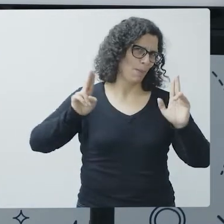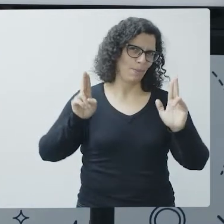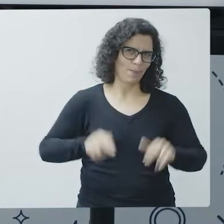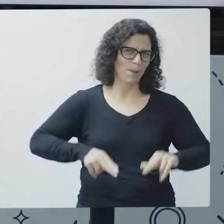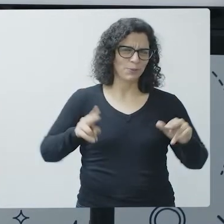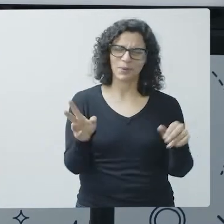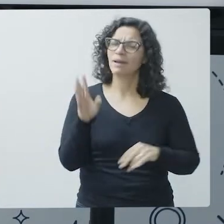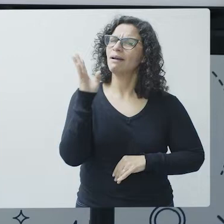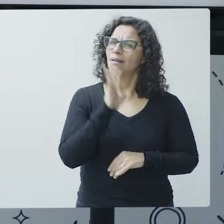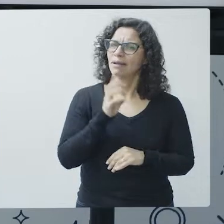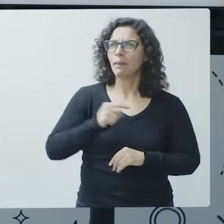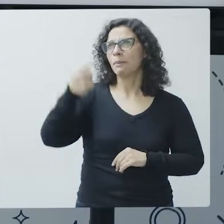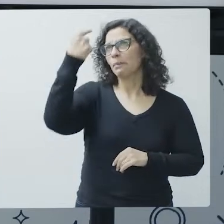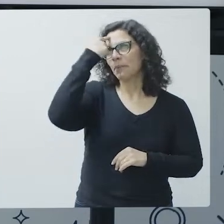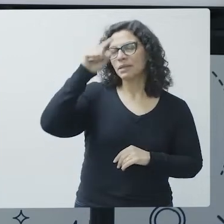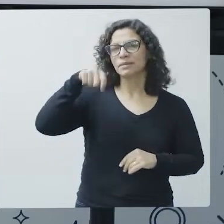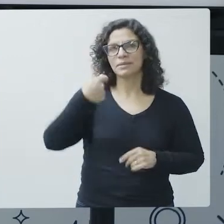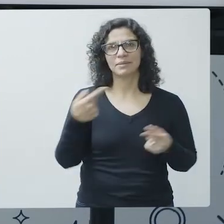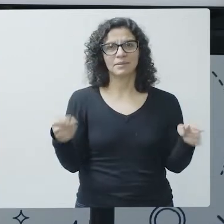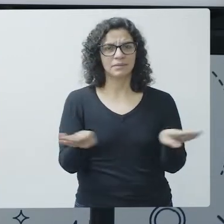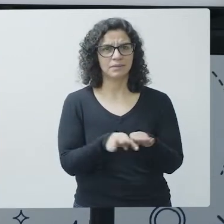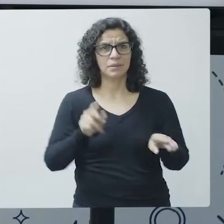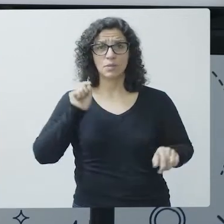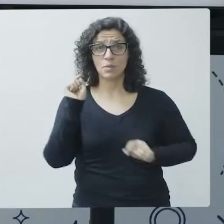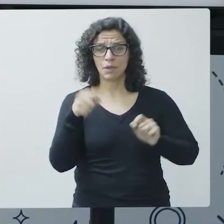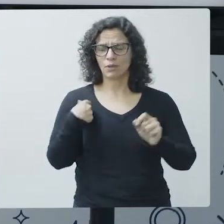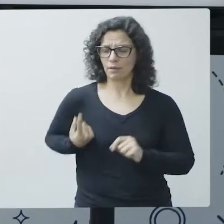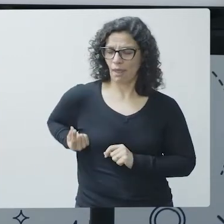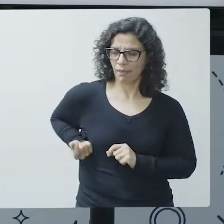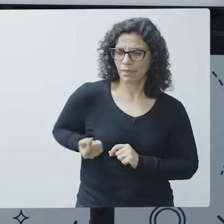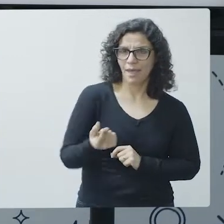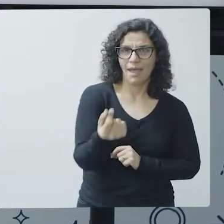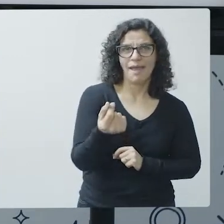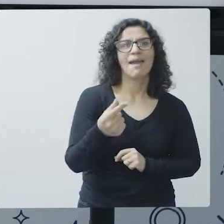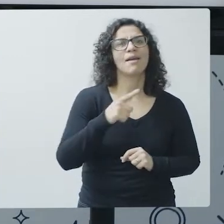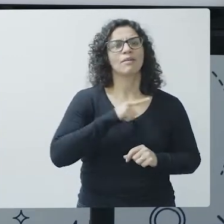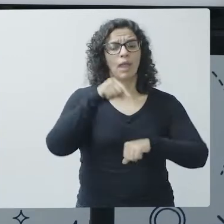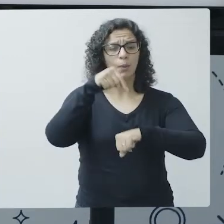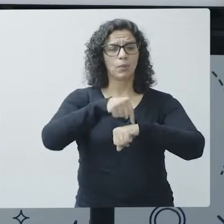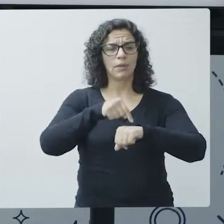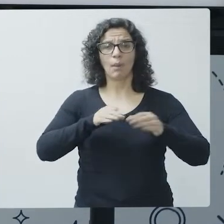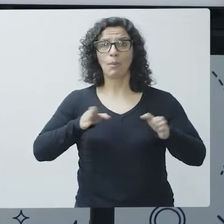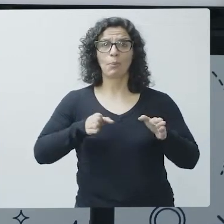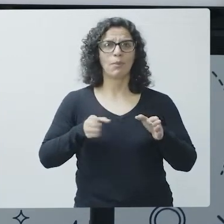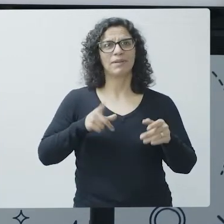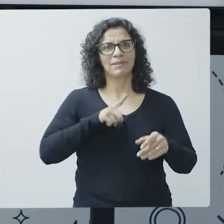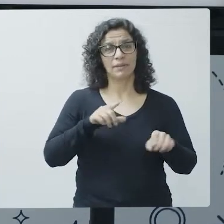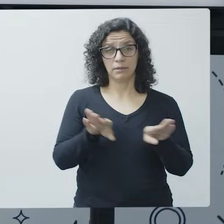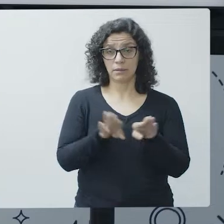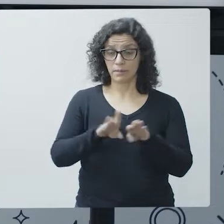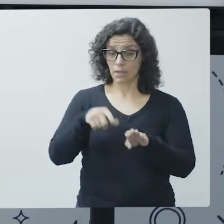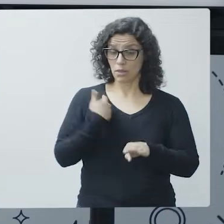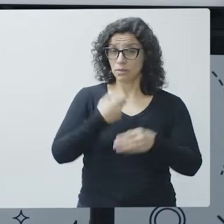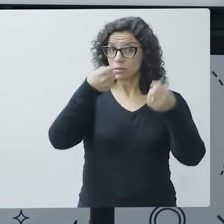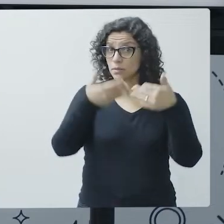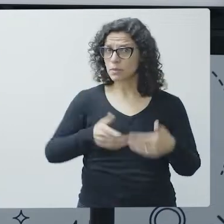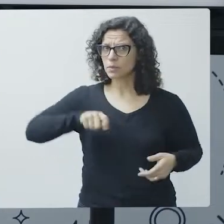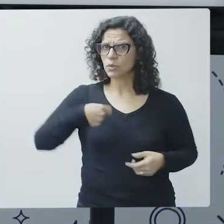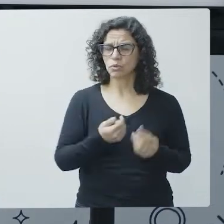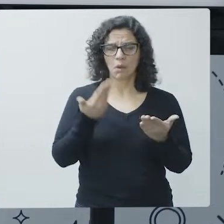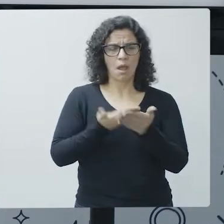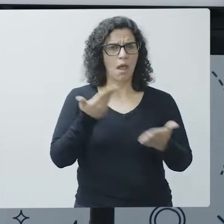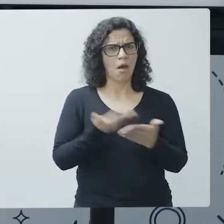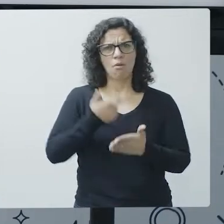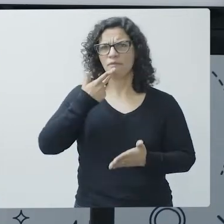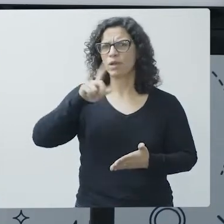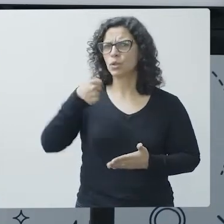bacana. É bacana nós pensarmos nessa questão do eterno, nessa questão do tempo. Nós temos falado bastante em nossas